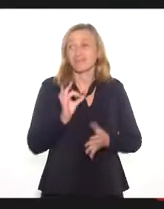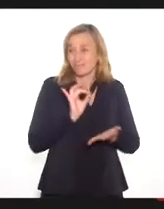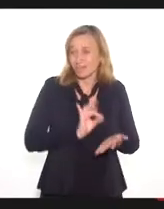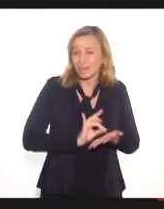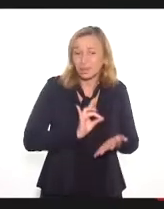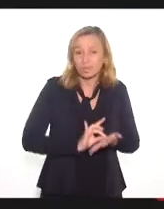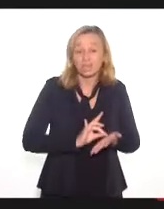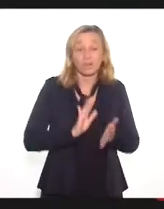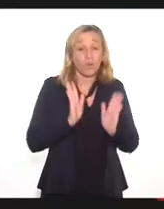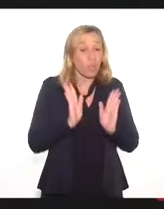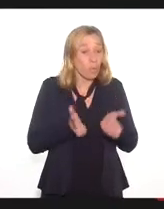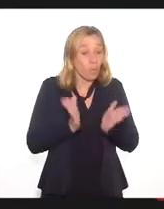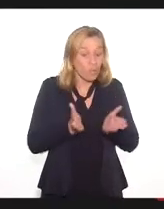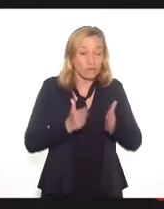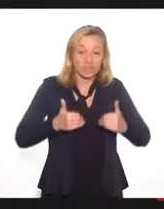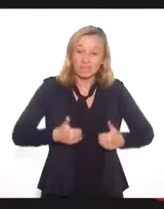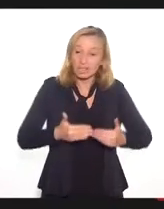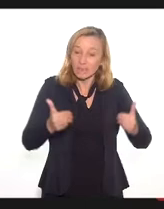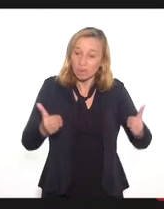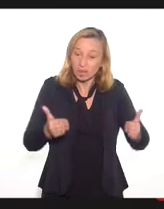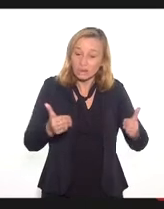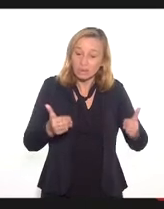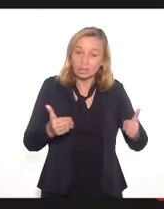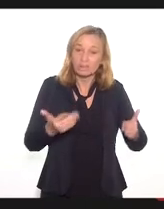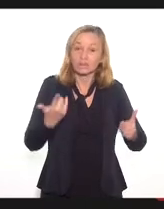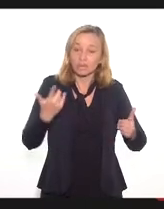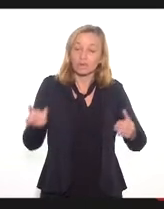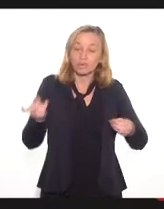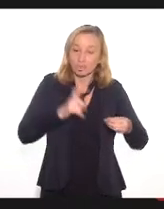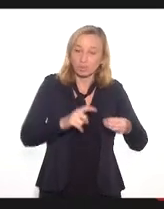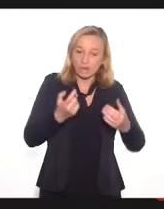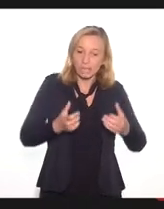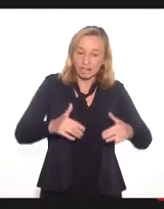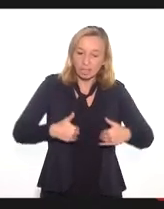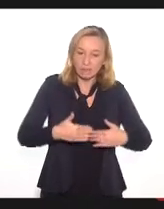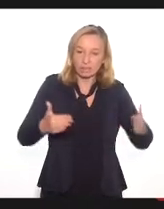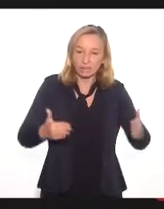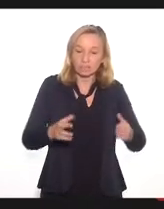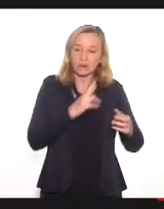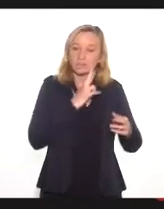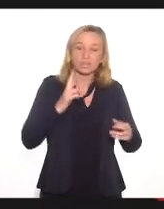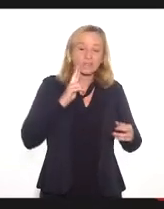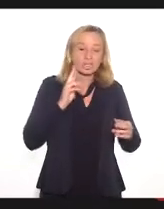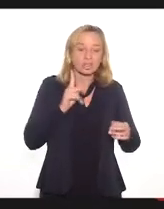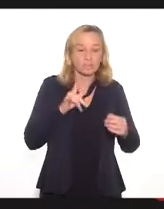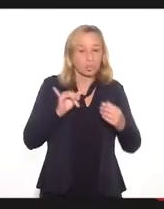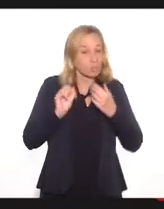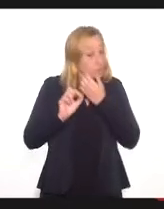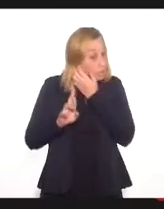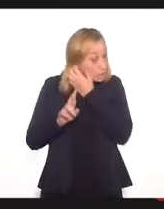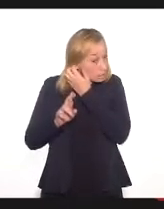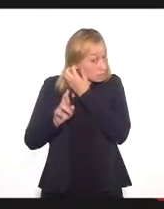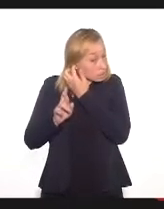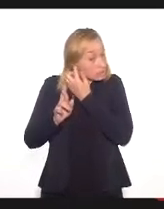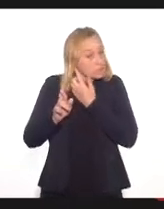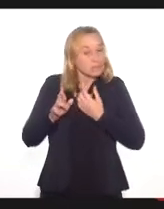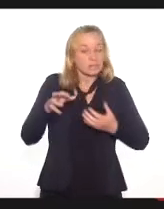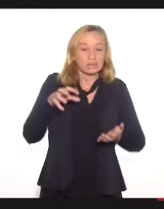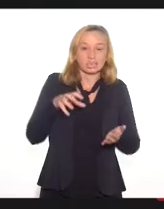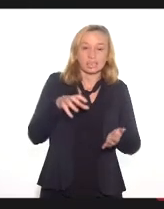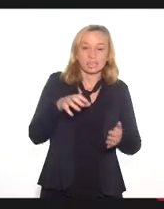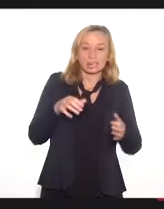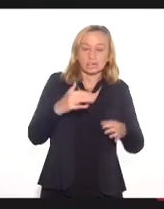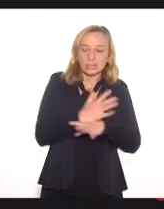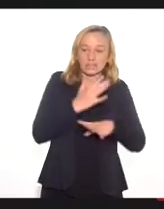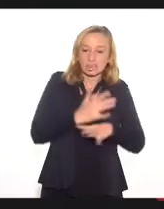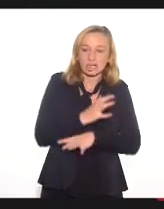hoje é a inauguração, reinauguração do restaurante popular no interior do Estado, na cidade de Campos. Eu concluo aqui as